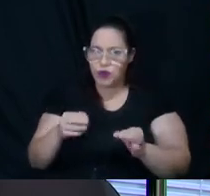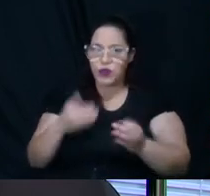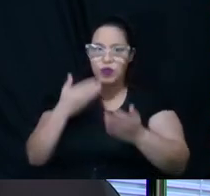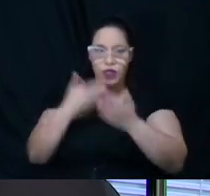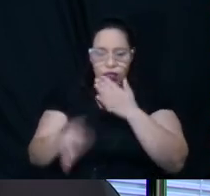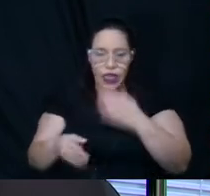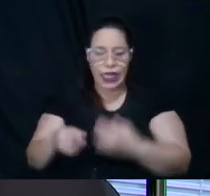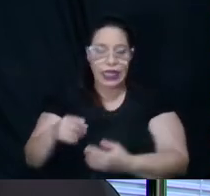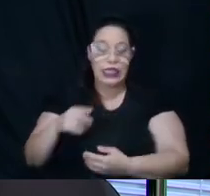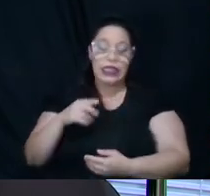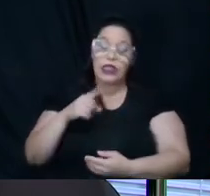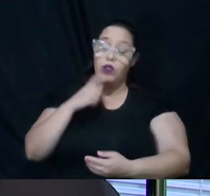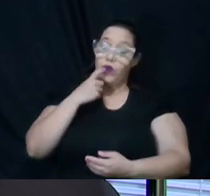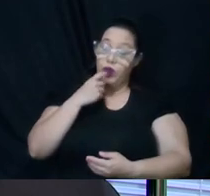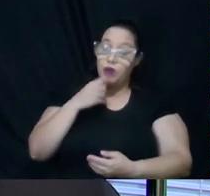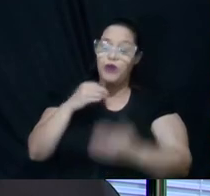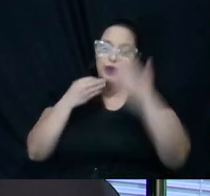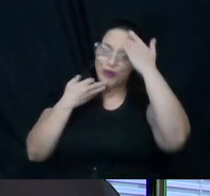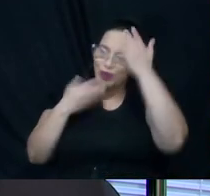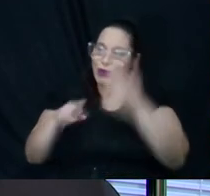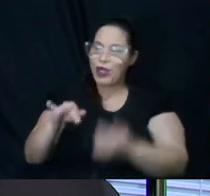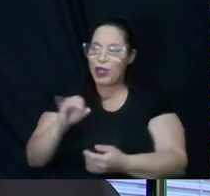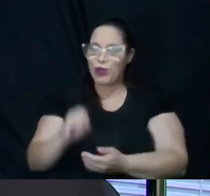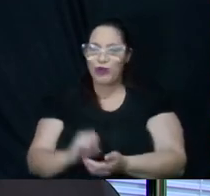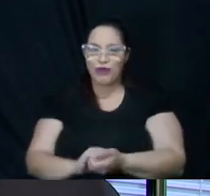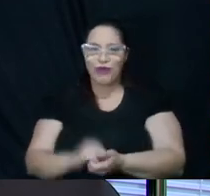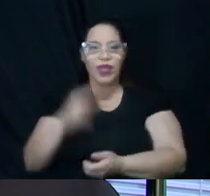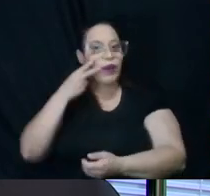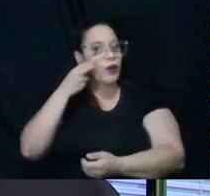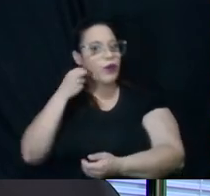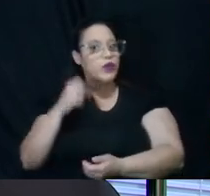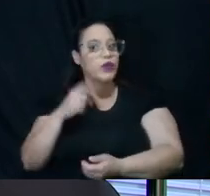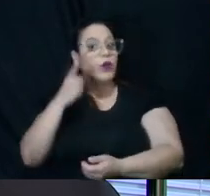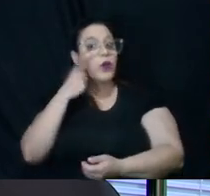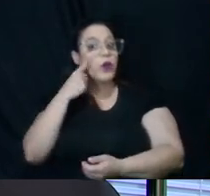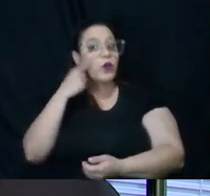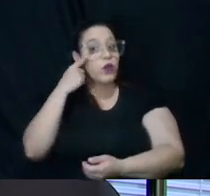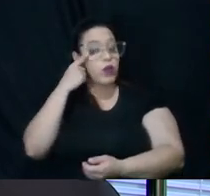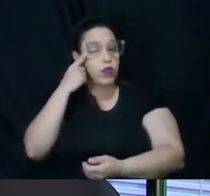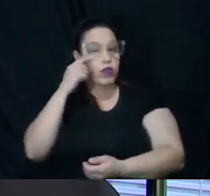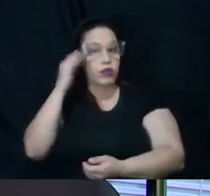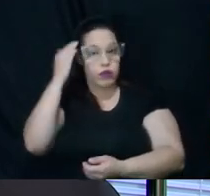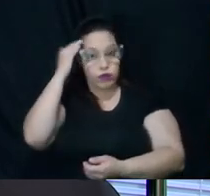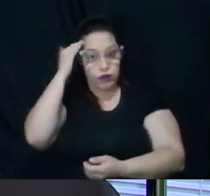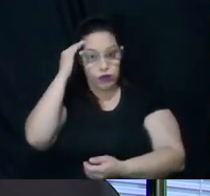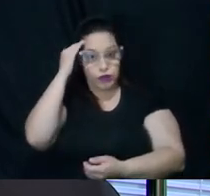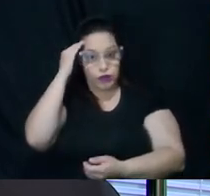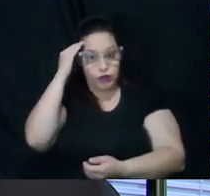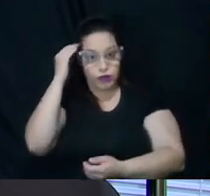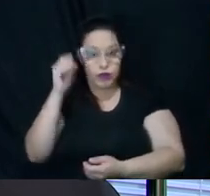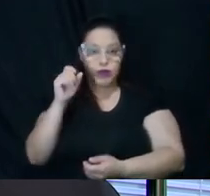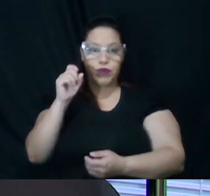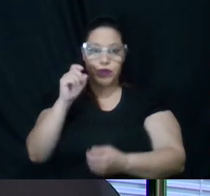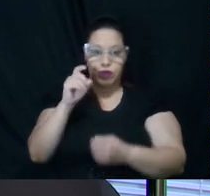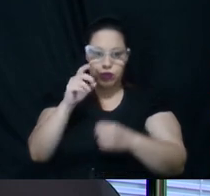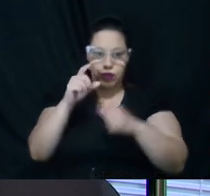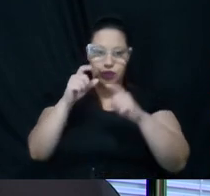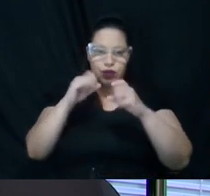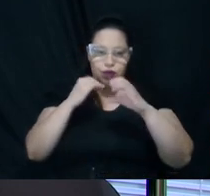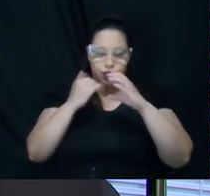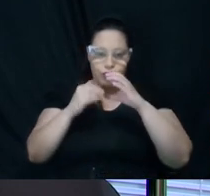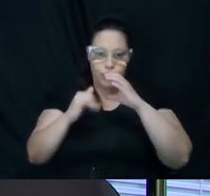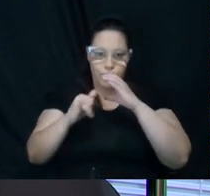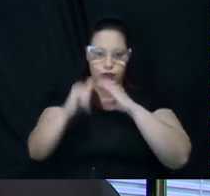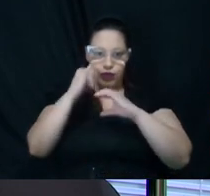situação. Muito obrigado, viu, Marcos? Eu que agradeço, Rafael. Olha, pessoal, não se esqueçam de curtir as nossas redes sociais no Facebook e